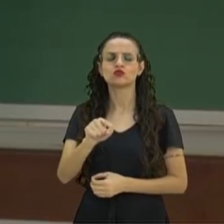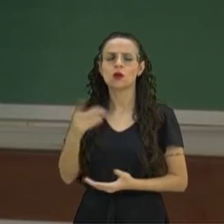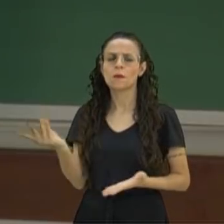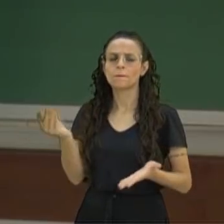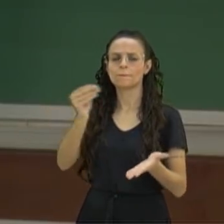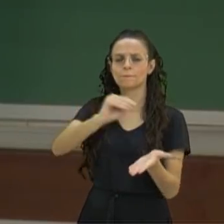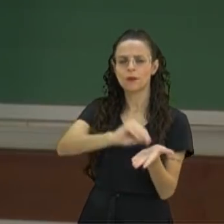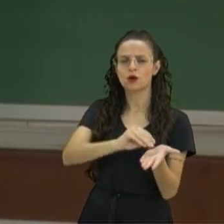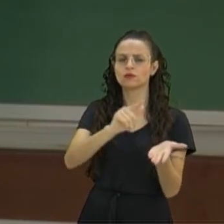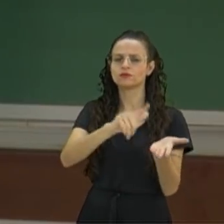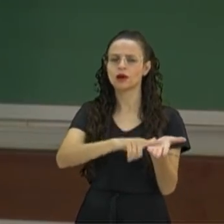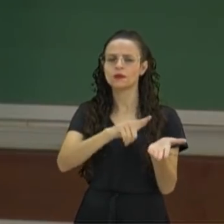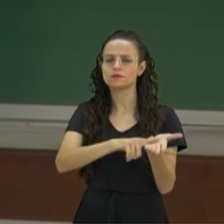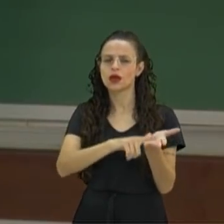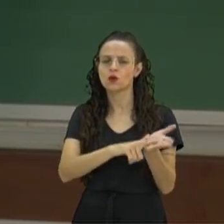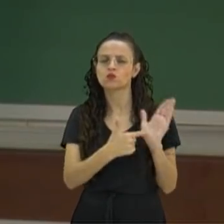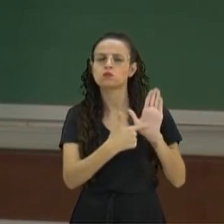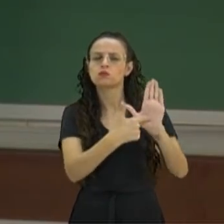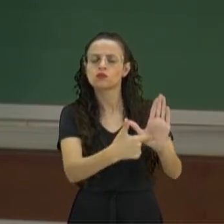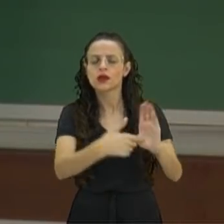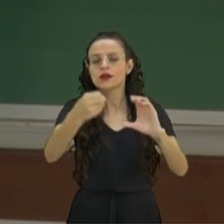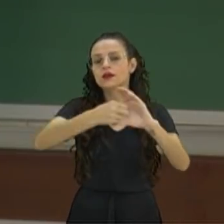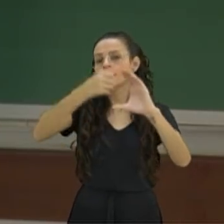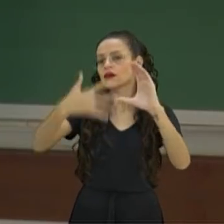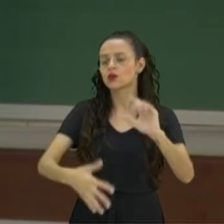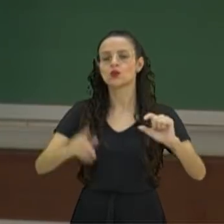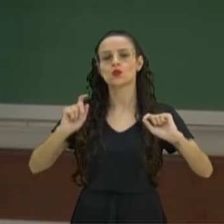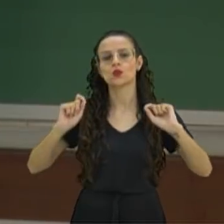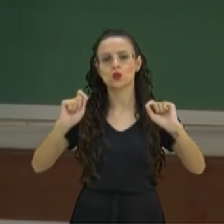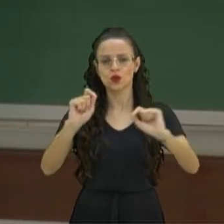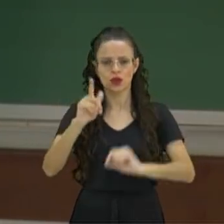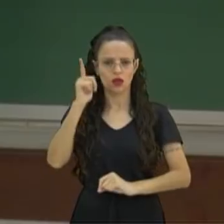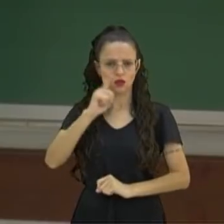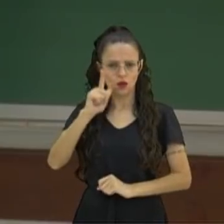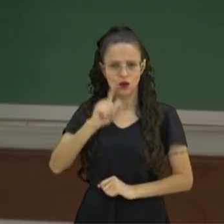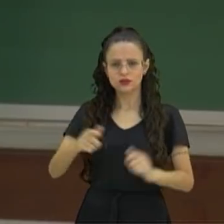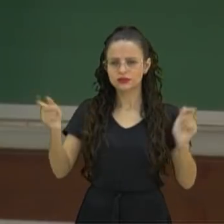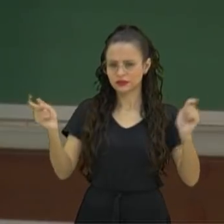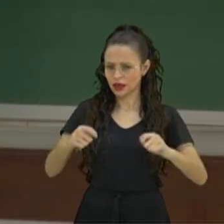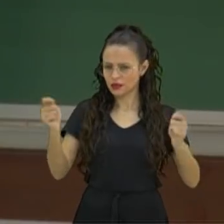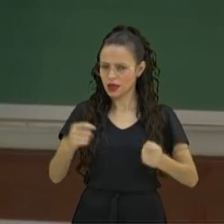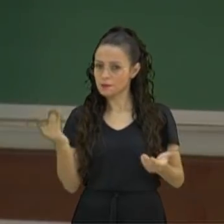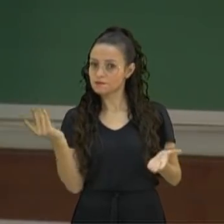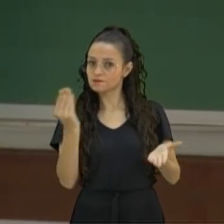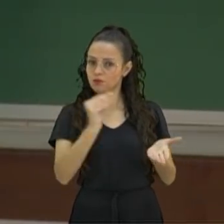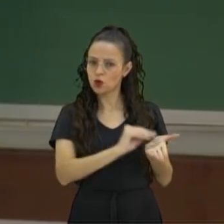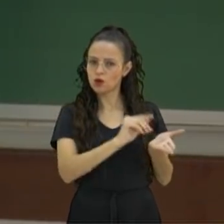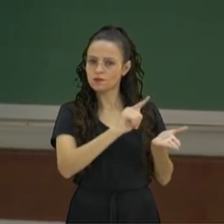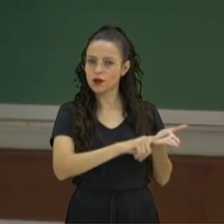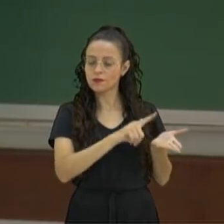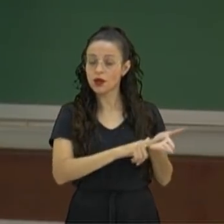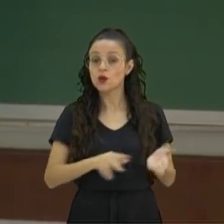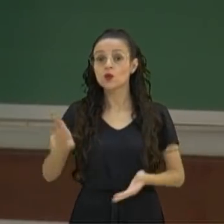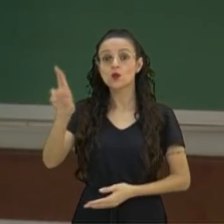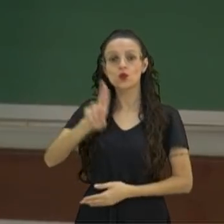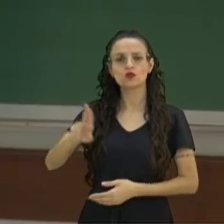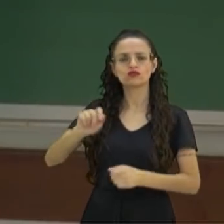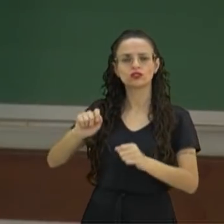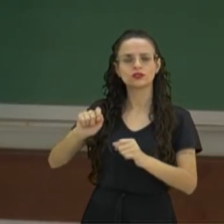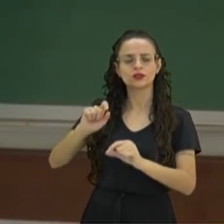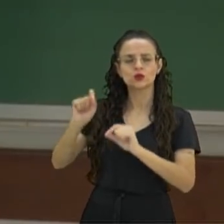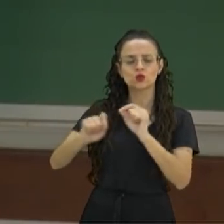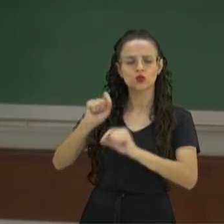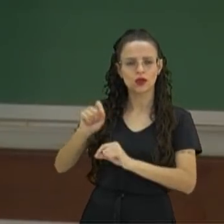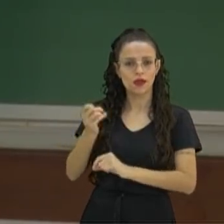por exemplo? Que características que nós vamos conseguir representar no papel utilizando